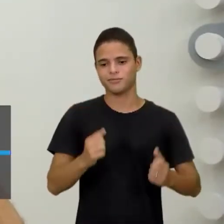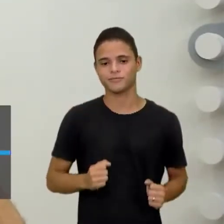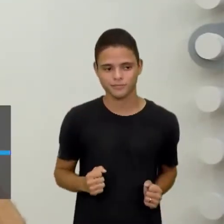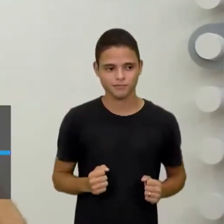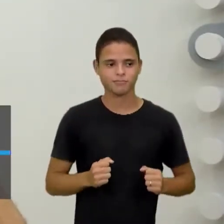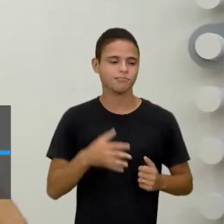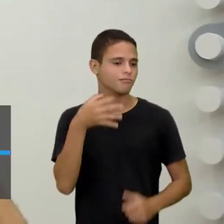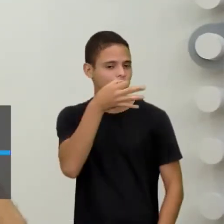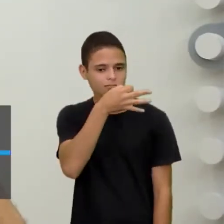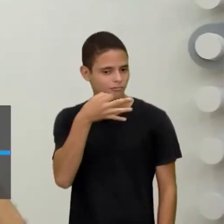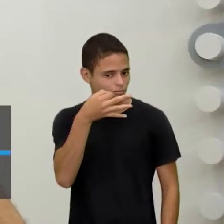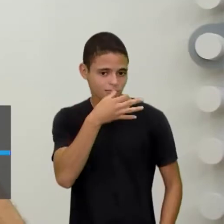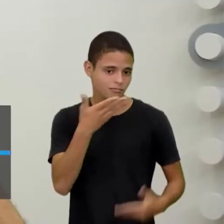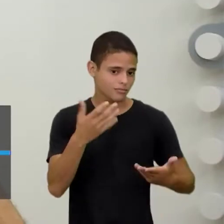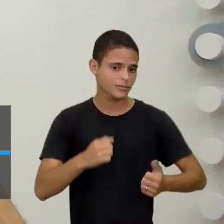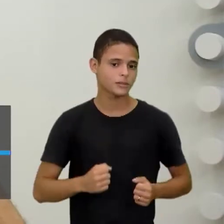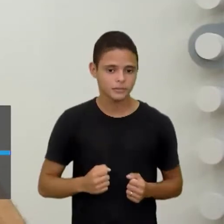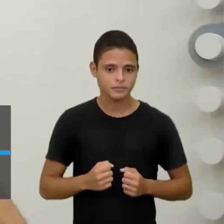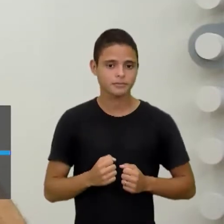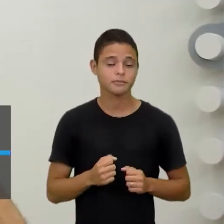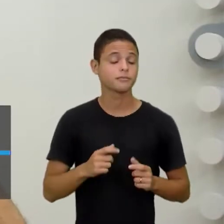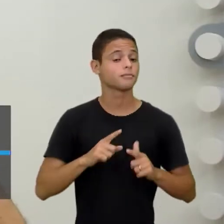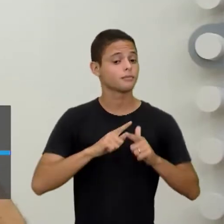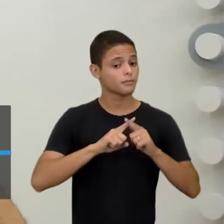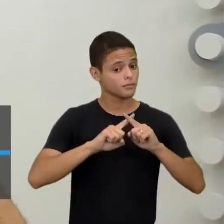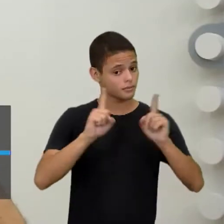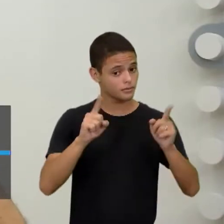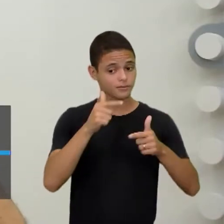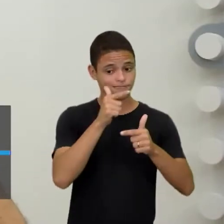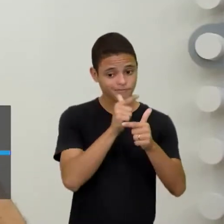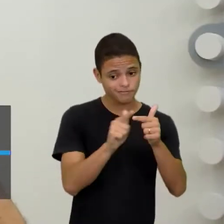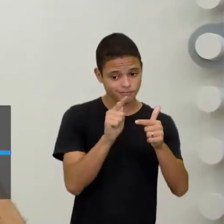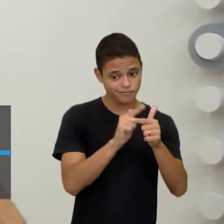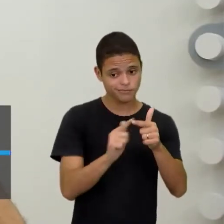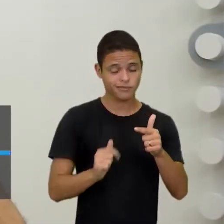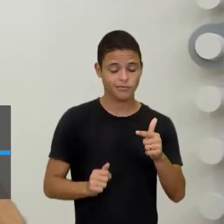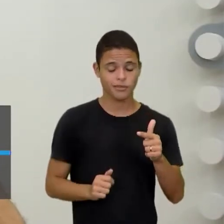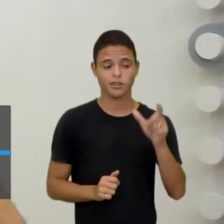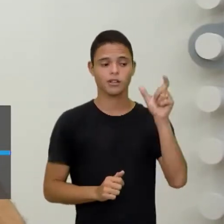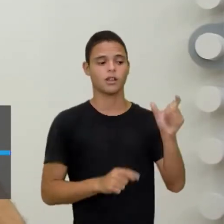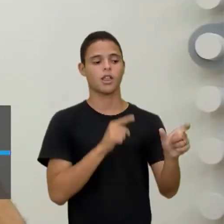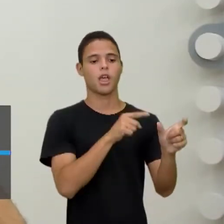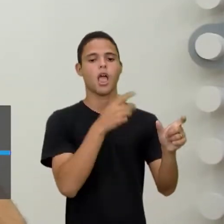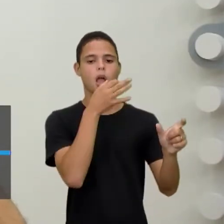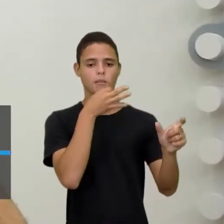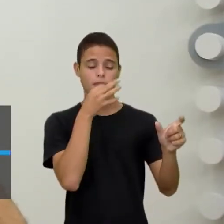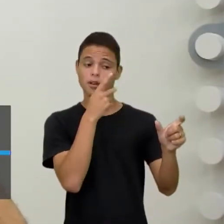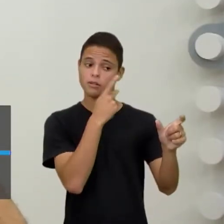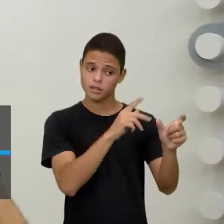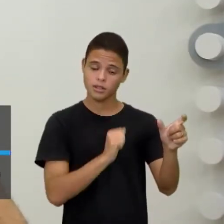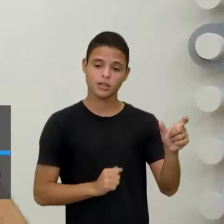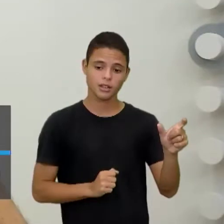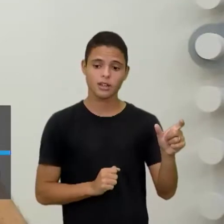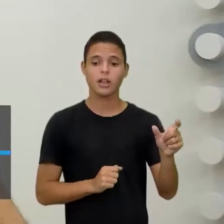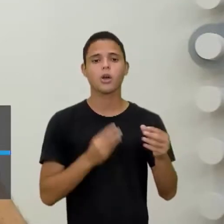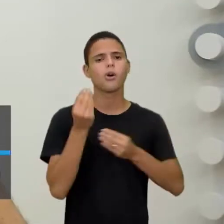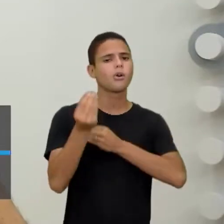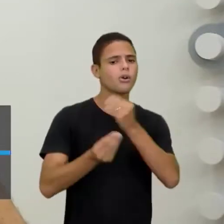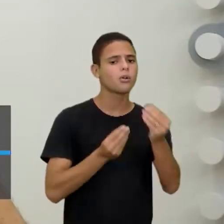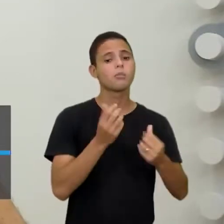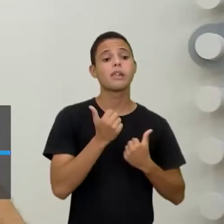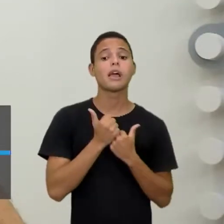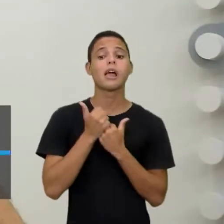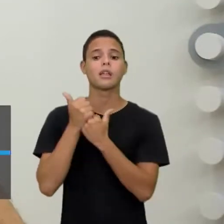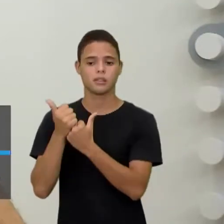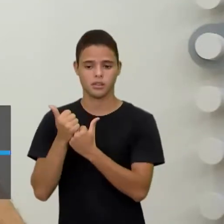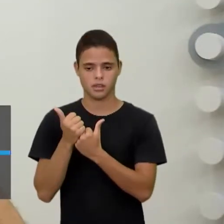isso é opinião. Agora, o problema não é a hora de dar uma opinião, é quando você vai sustentar